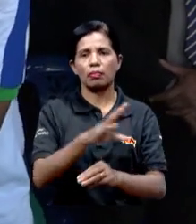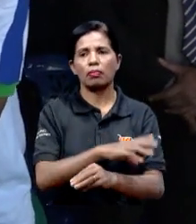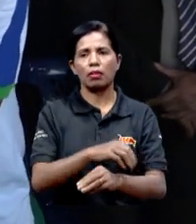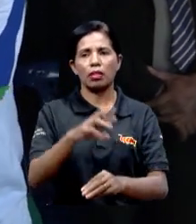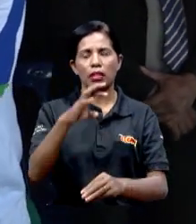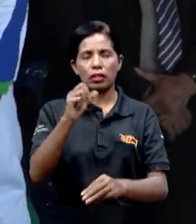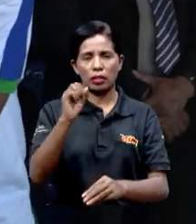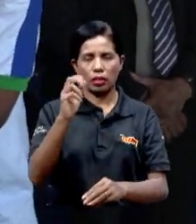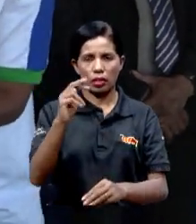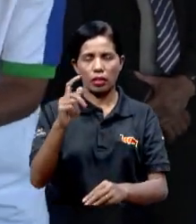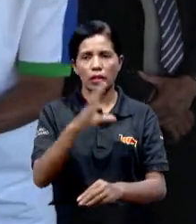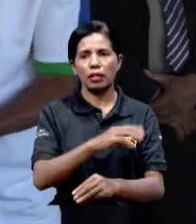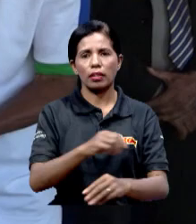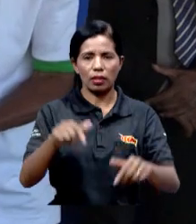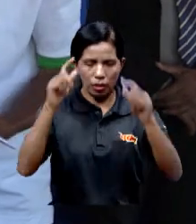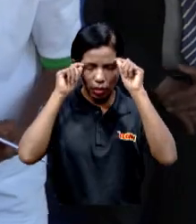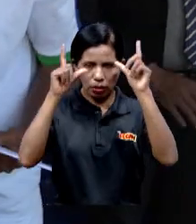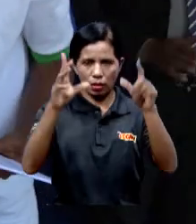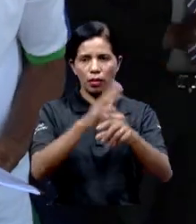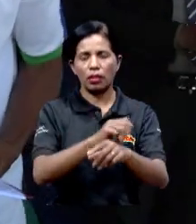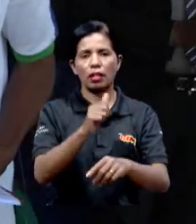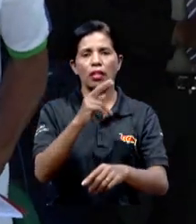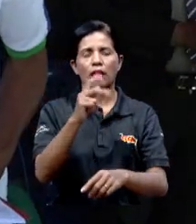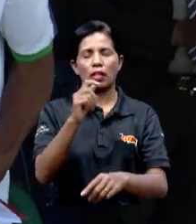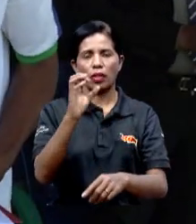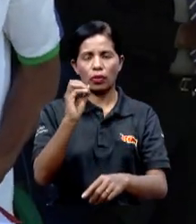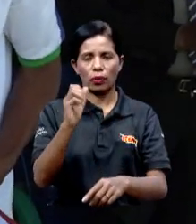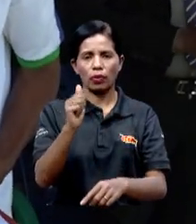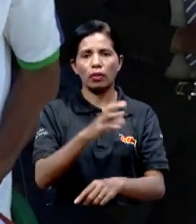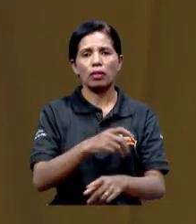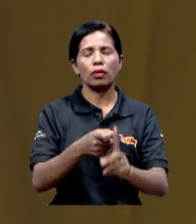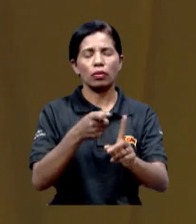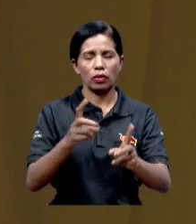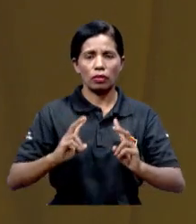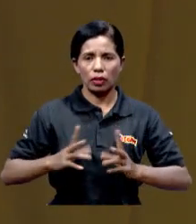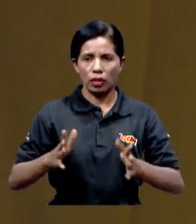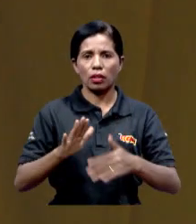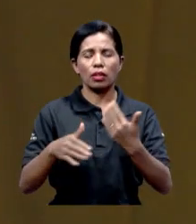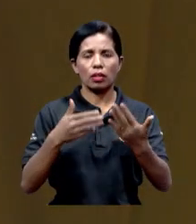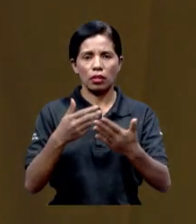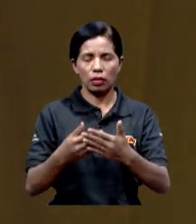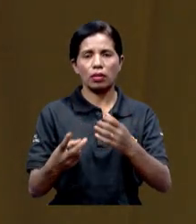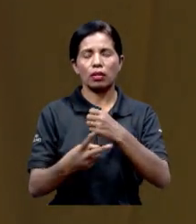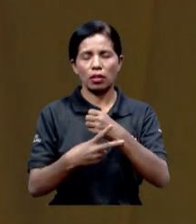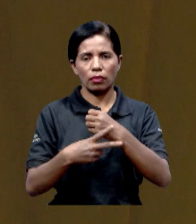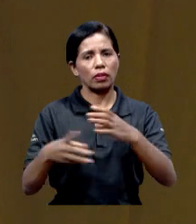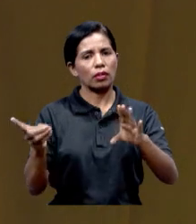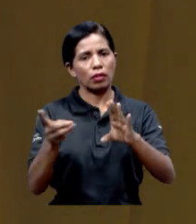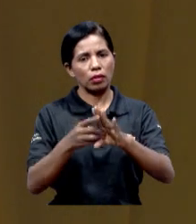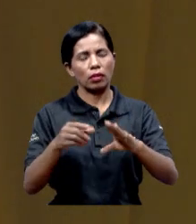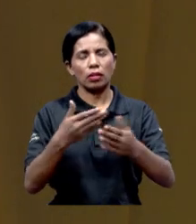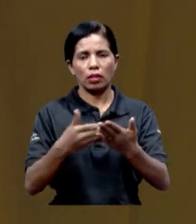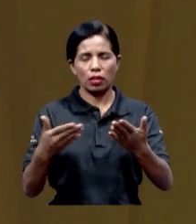no diretor Museu da Resistência Timor Leste Antônio Baptista, husu veterano sira nebe se raihela documento no